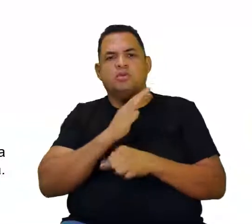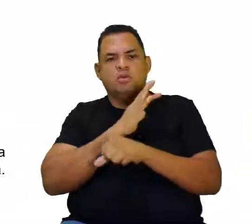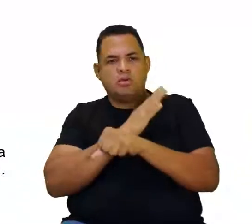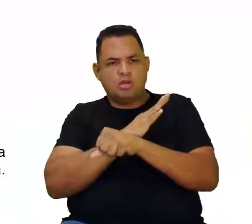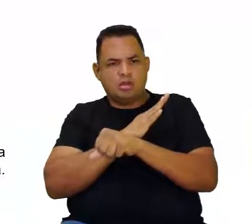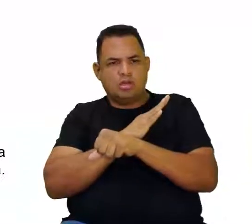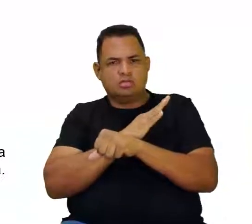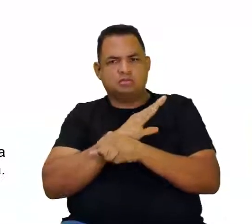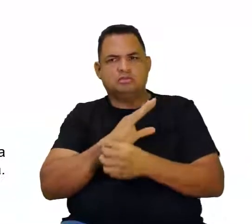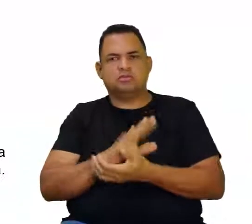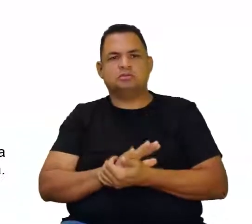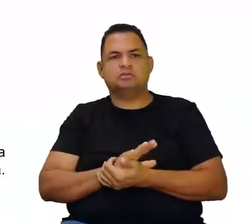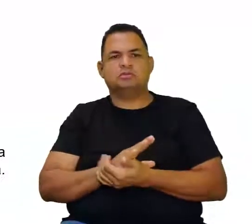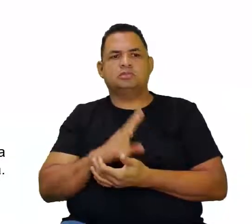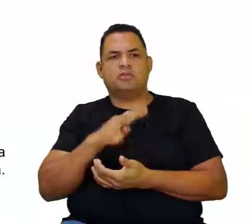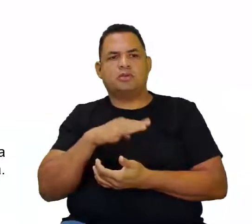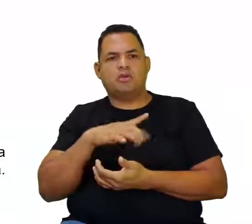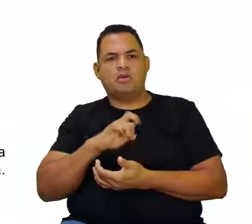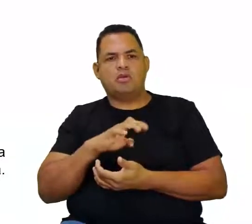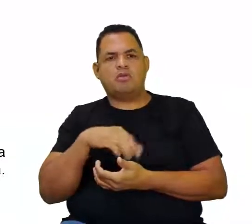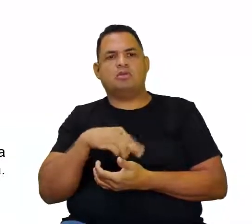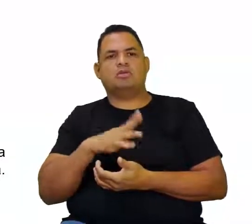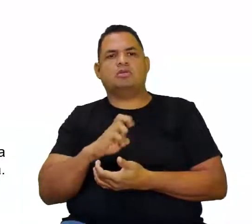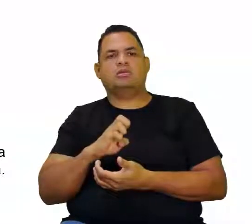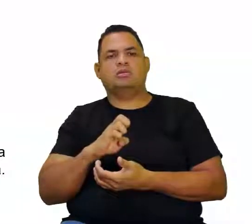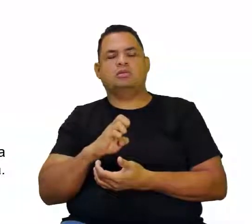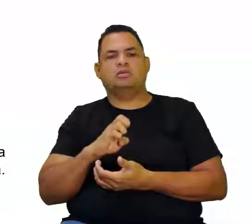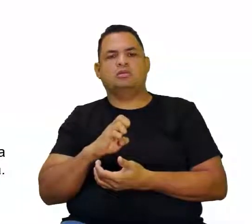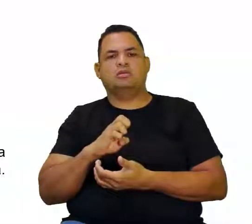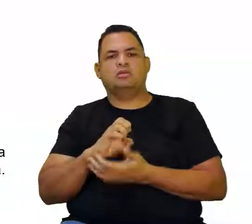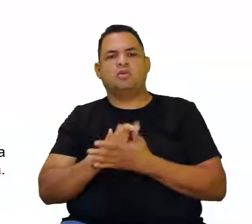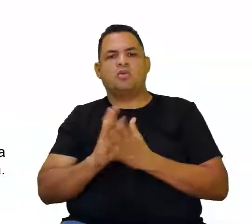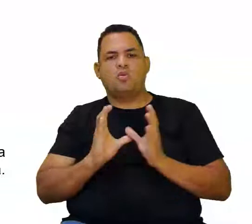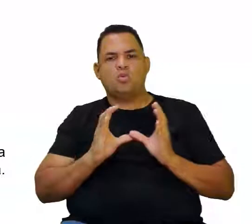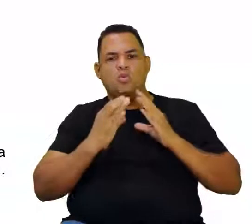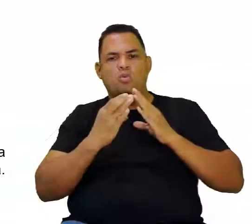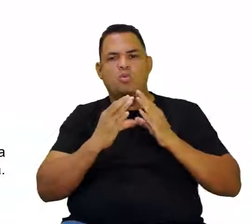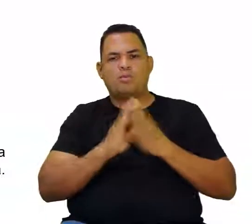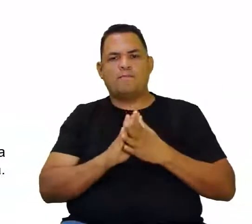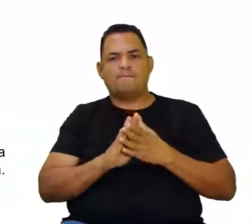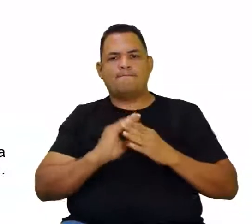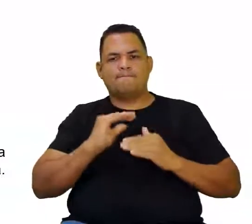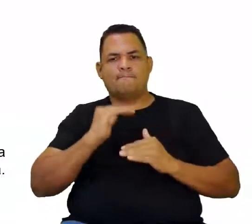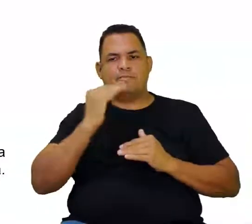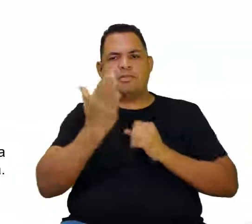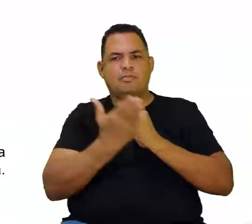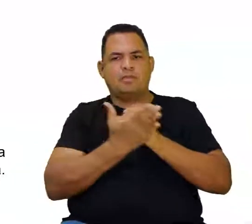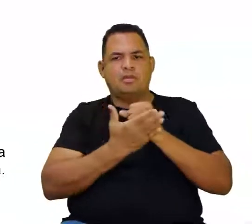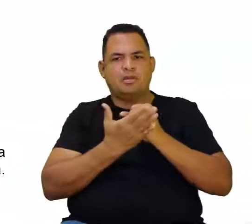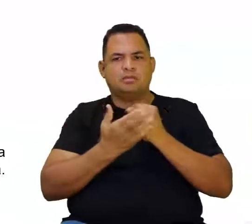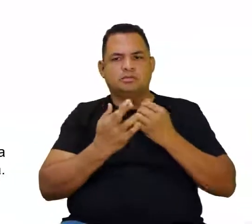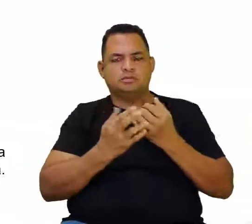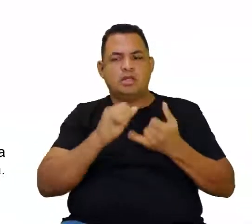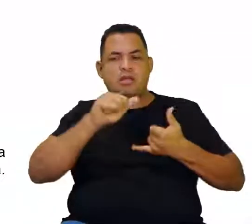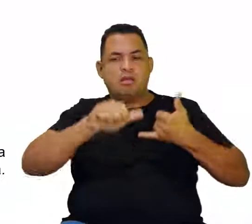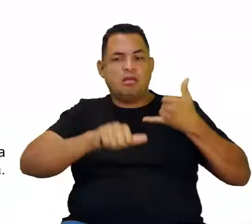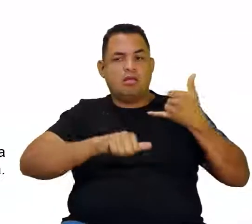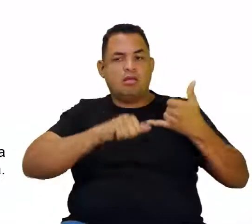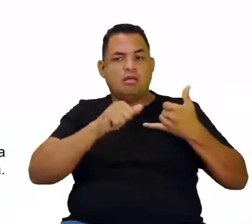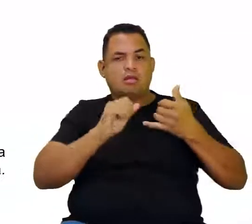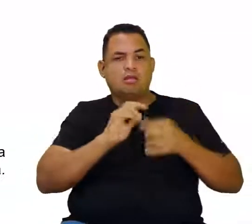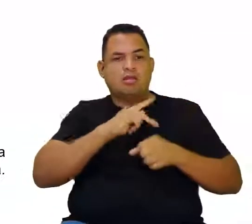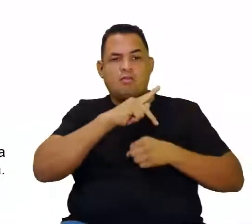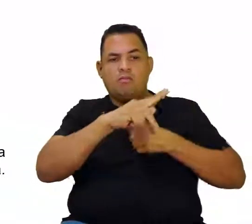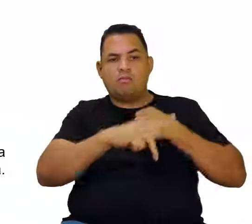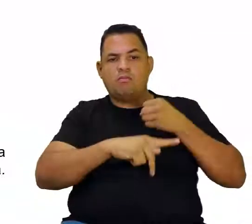de Lowry, o grupamento de maior basicidade reage com o